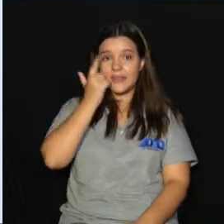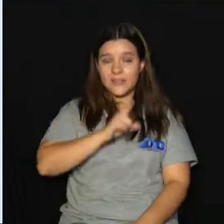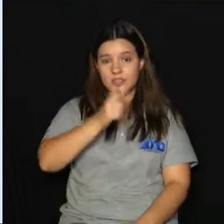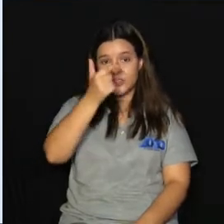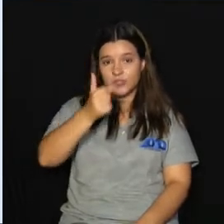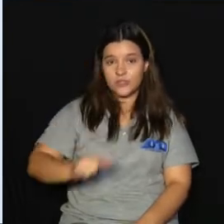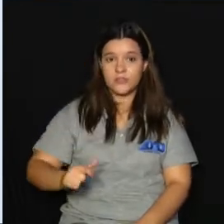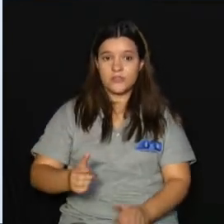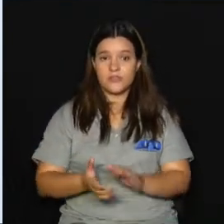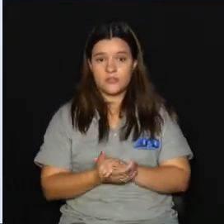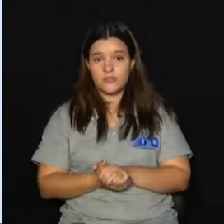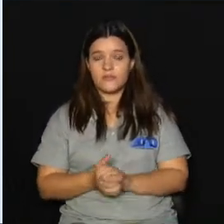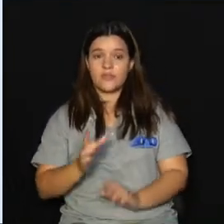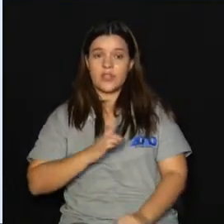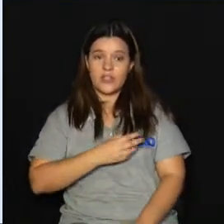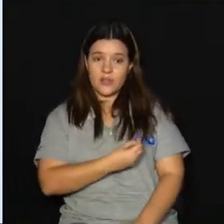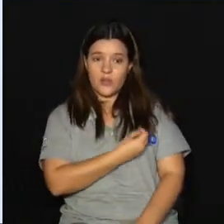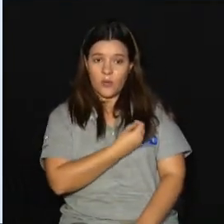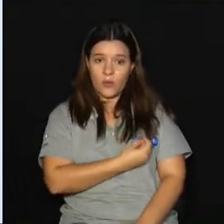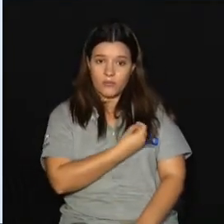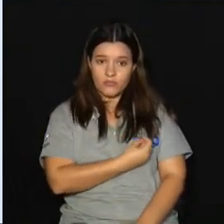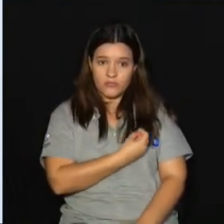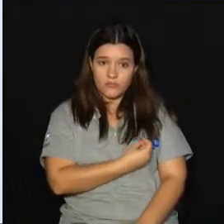Então, existe ali também